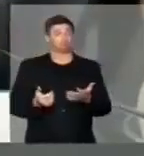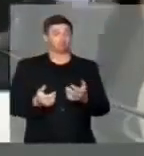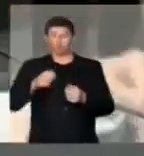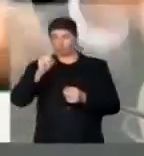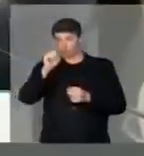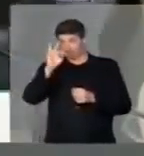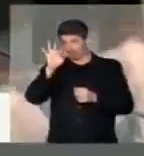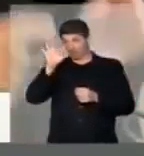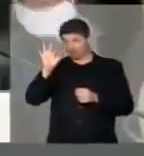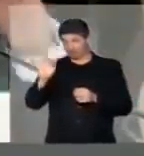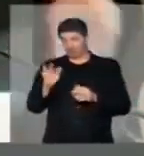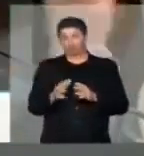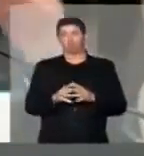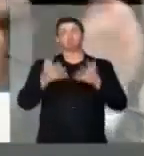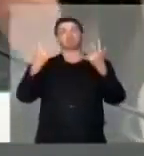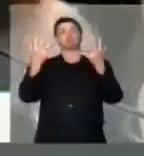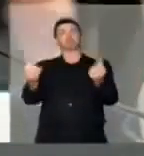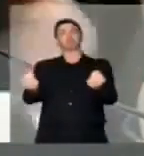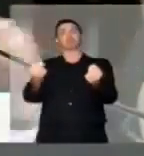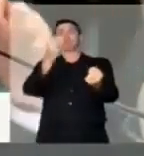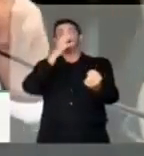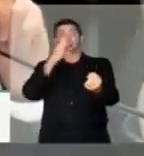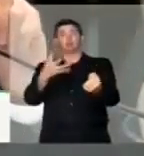PT continua o mesmo.